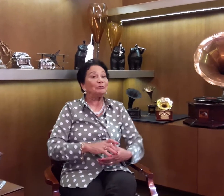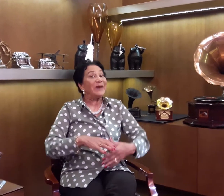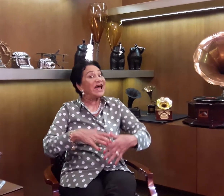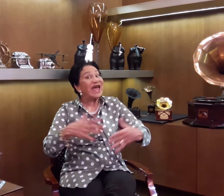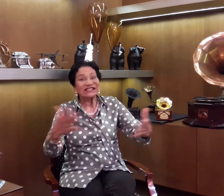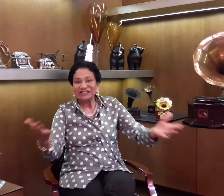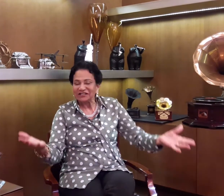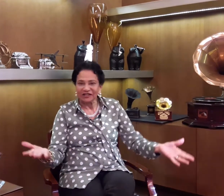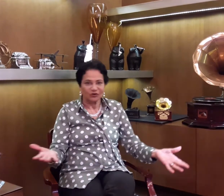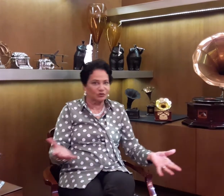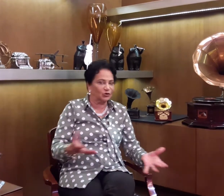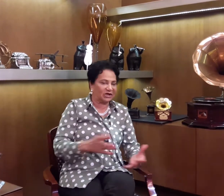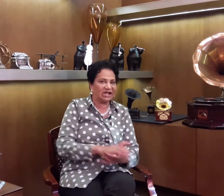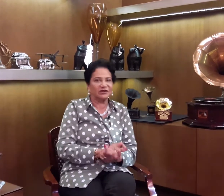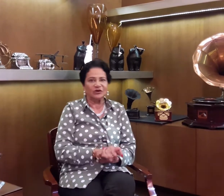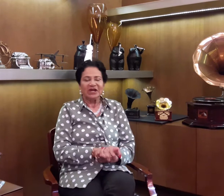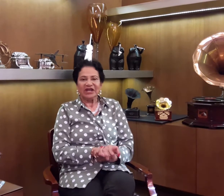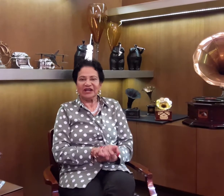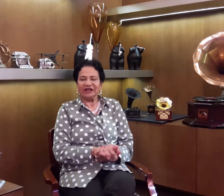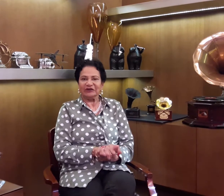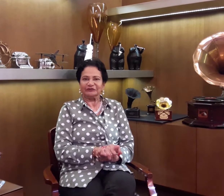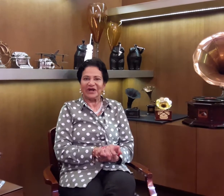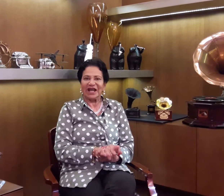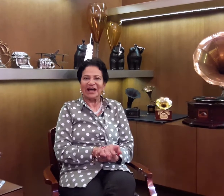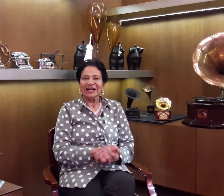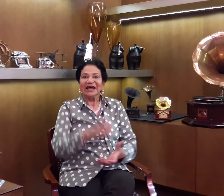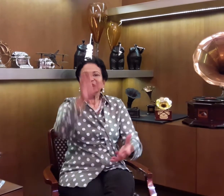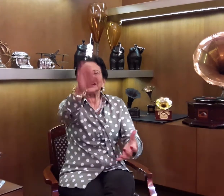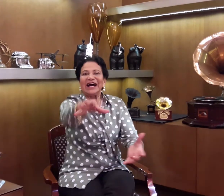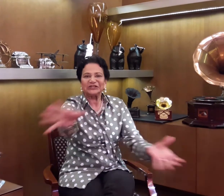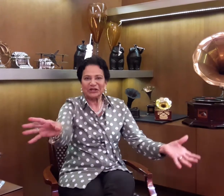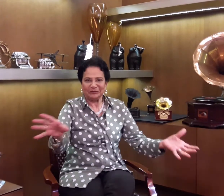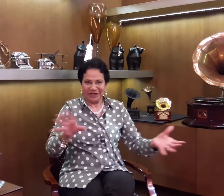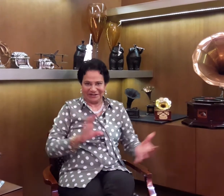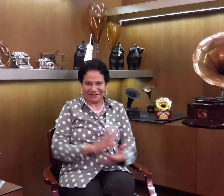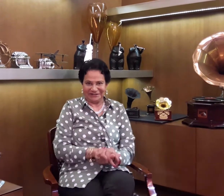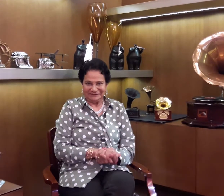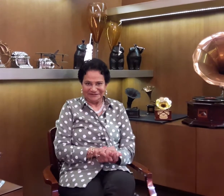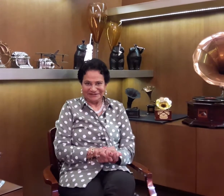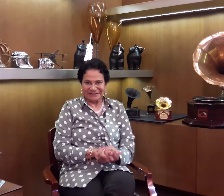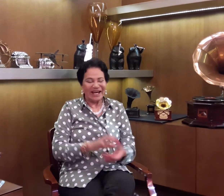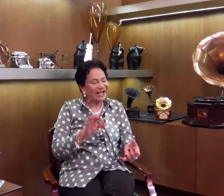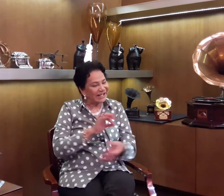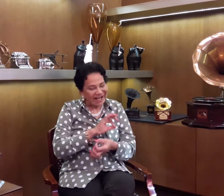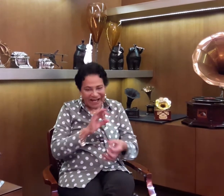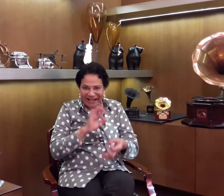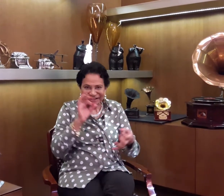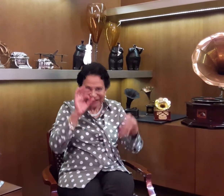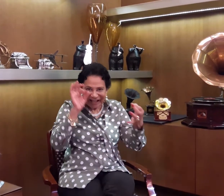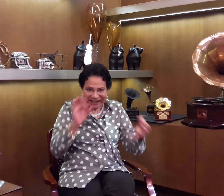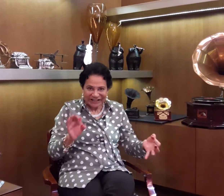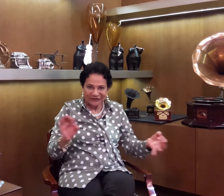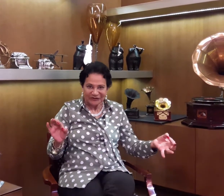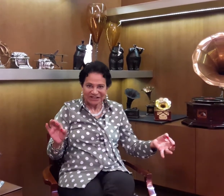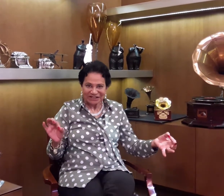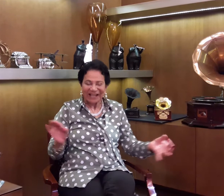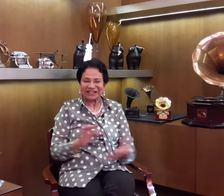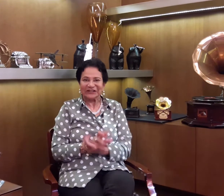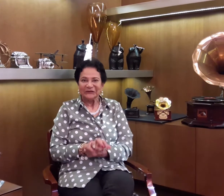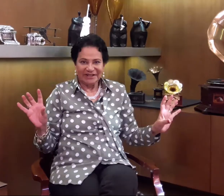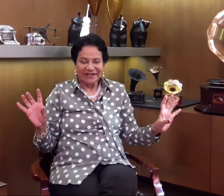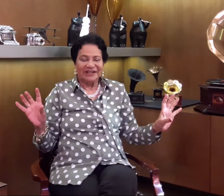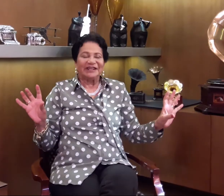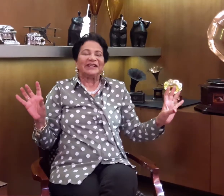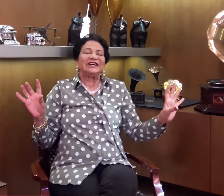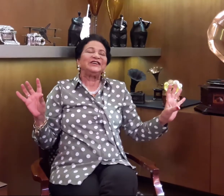ou maestra, como queiram falar, Kátia Preta. Ela é terrível, está